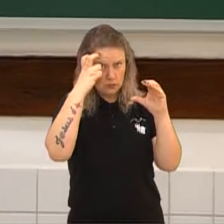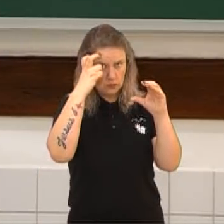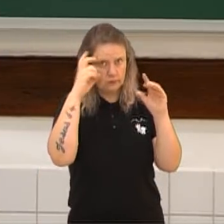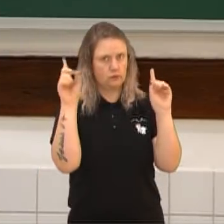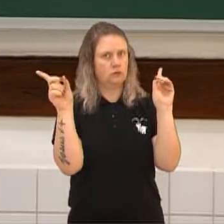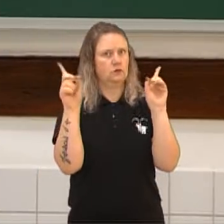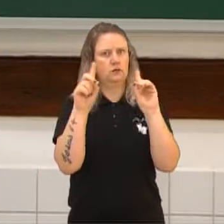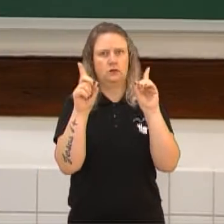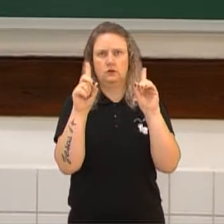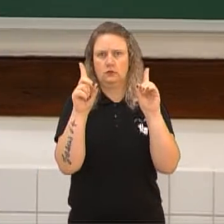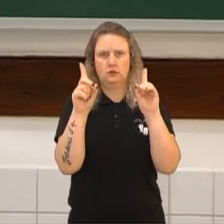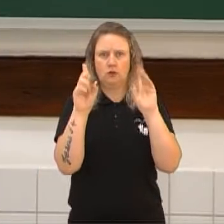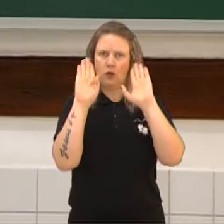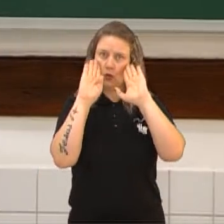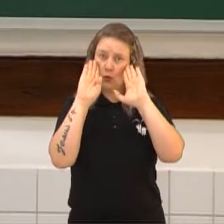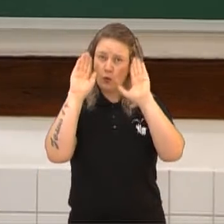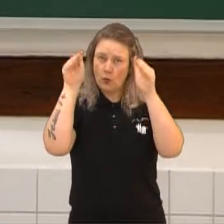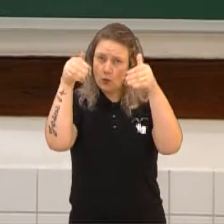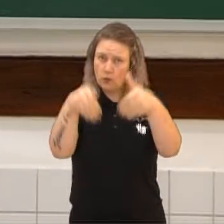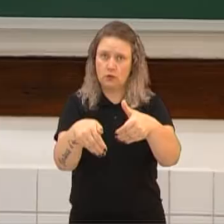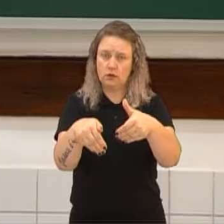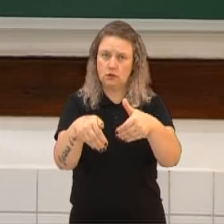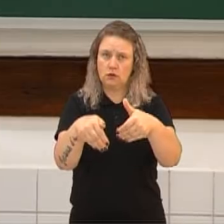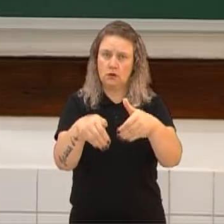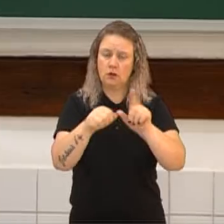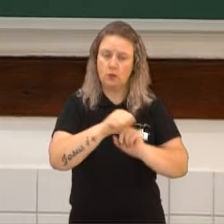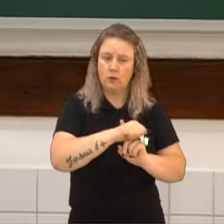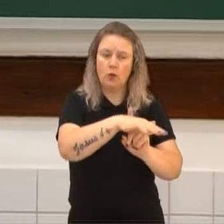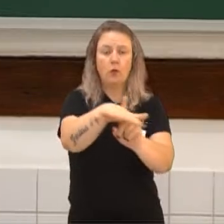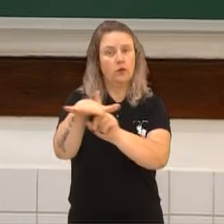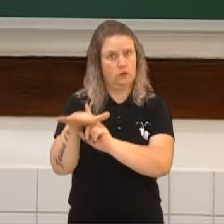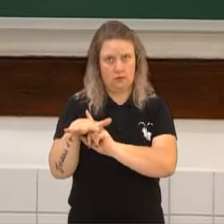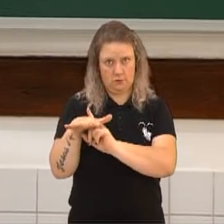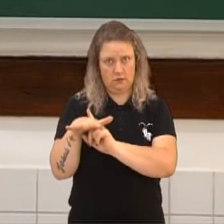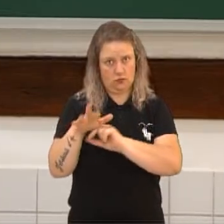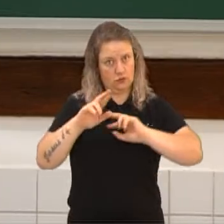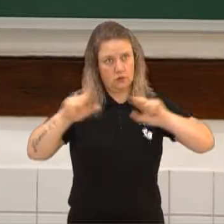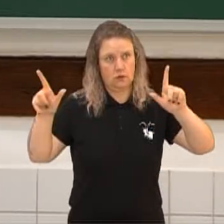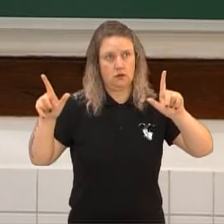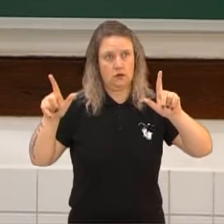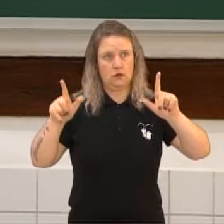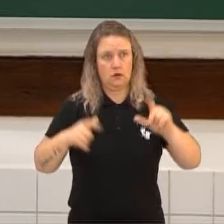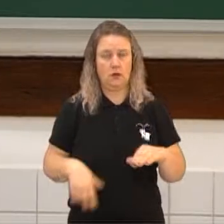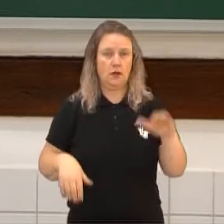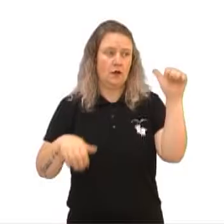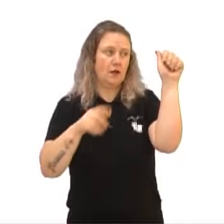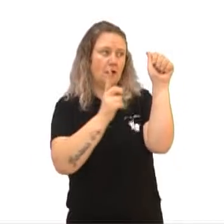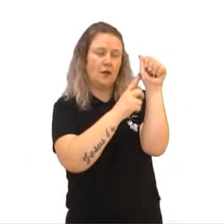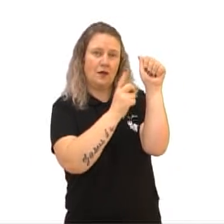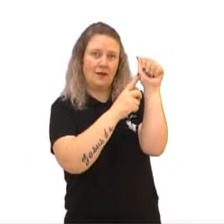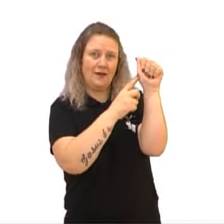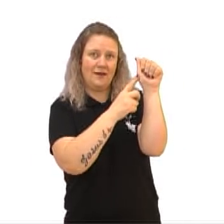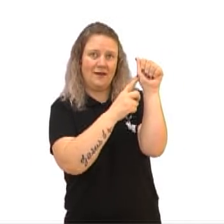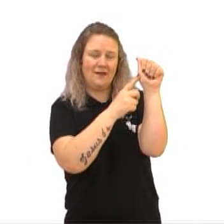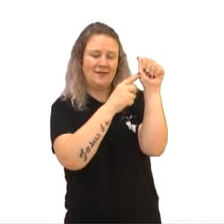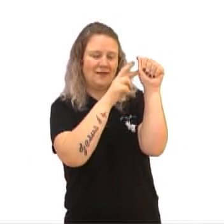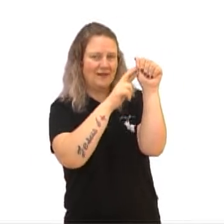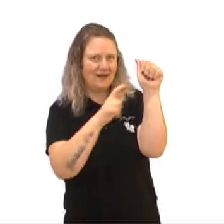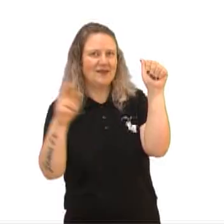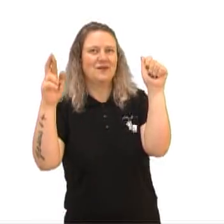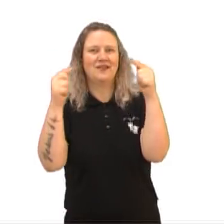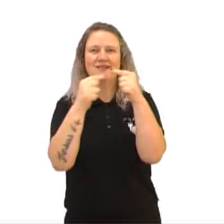faz parte da cultura, principalmente da cultura popular. Então nós temos como alternativa correta a alternativa